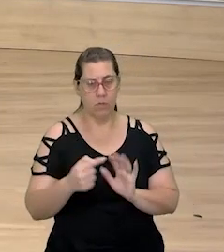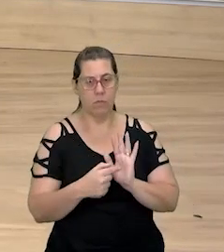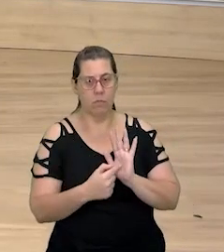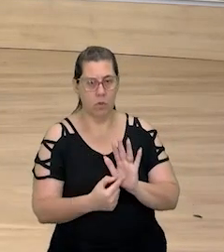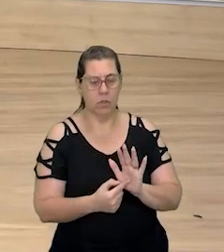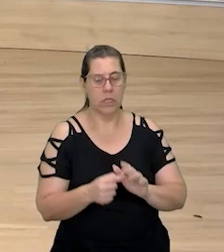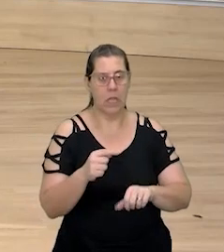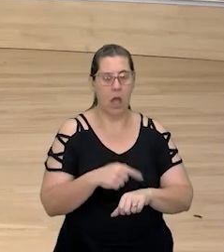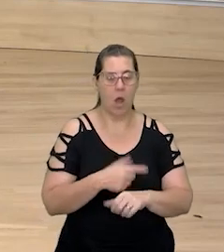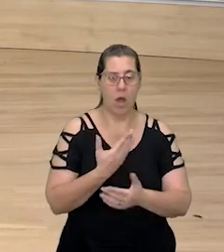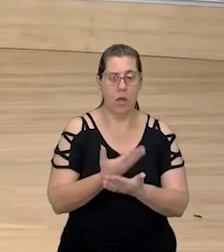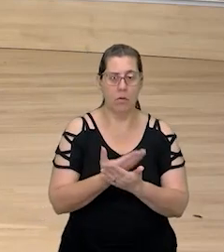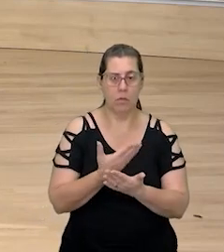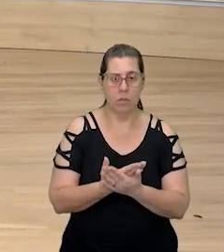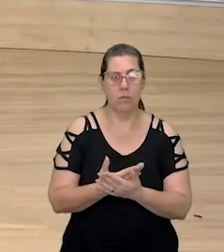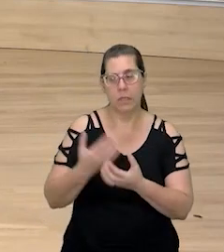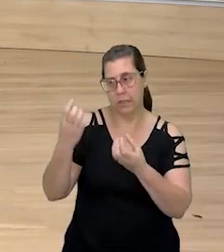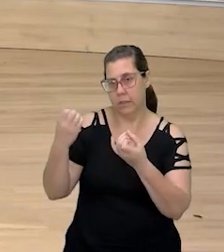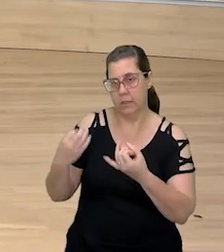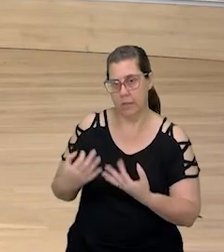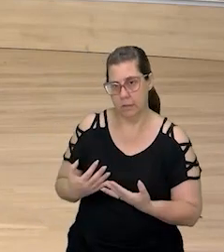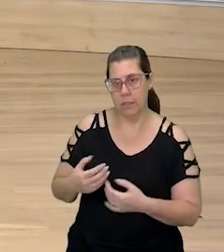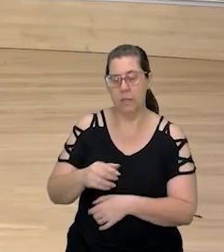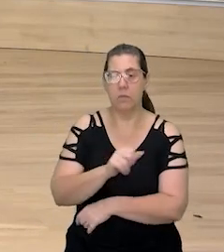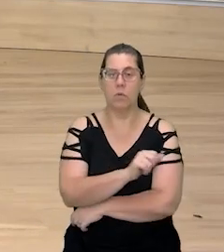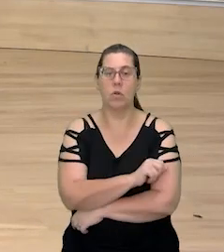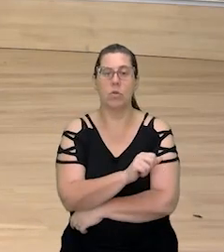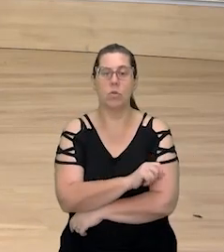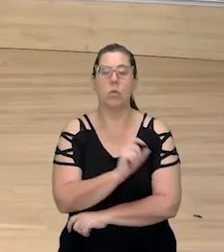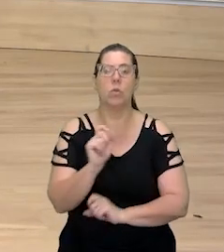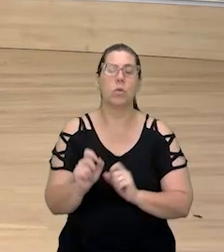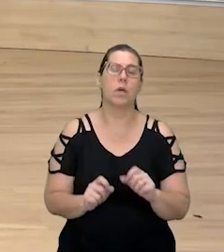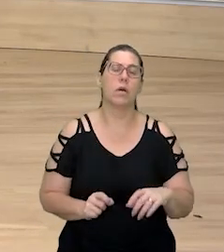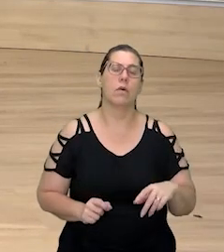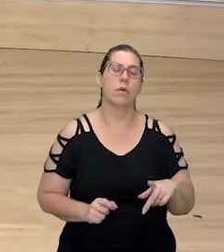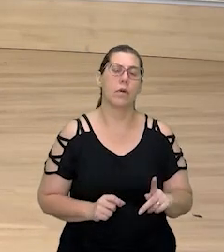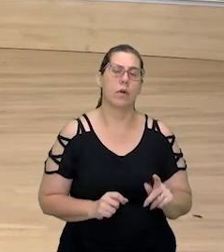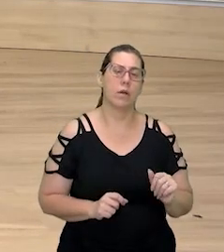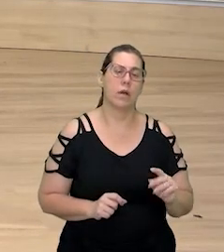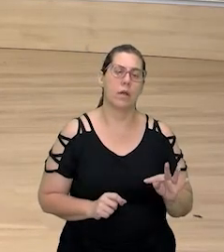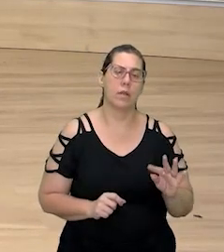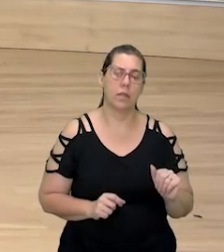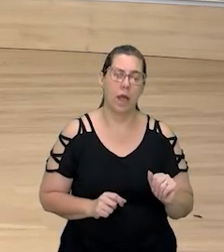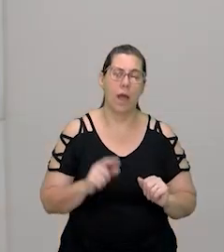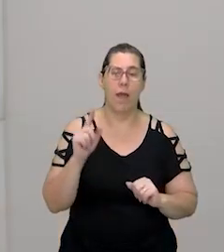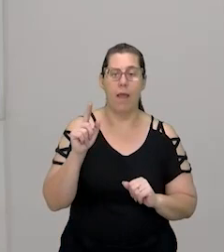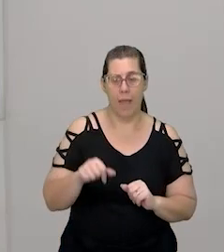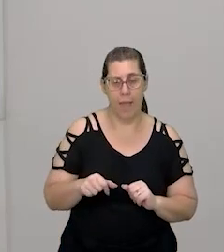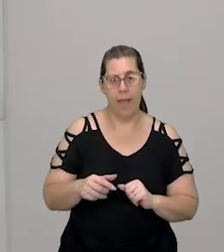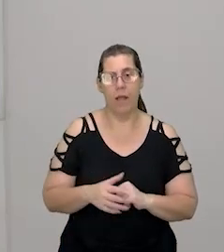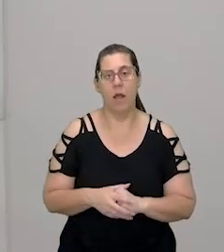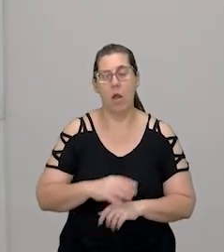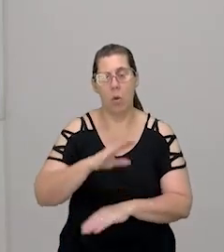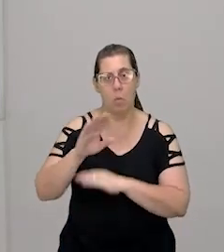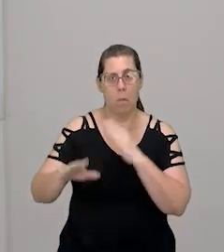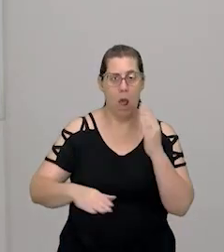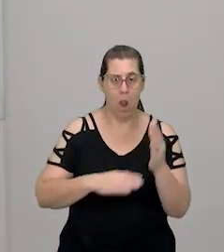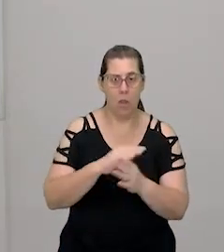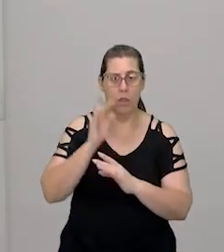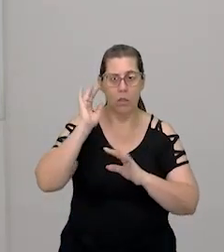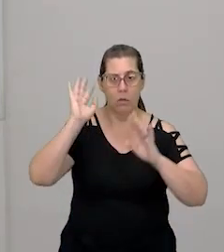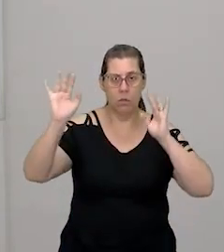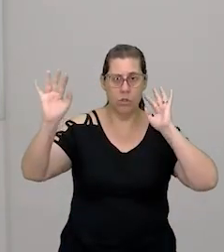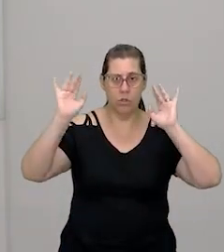aí durante a aula, mas fala um pouquinho, então, para os nossos estudantes, o que é o Catar. Bom, o Catar seria, a grosso modo, uma luta